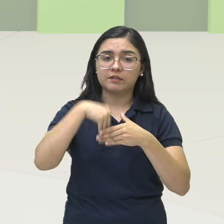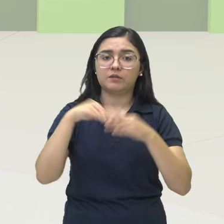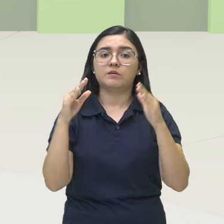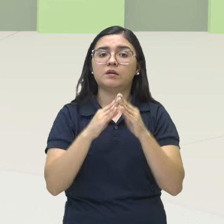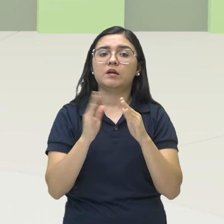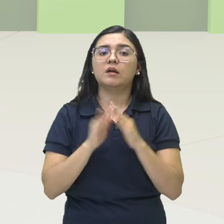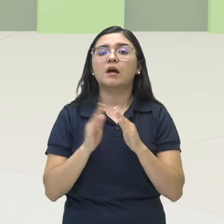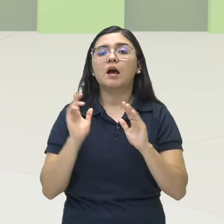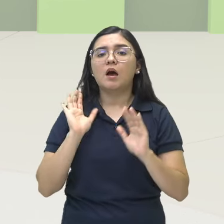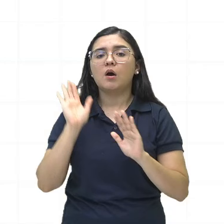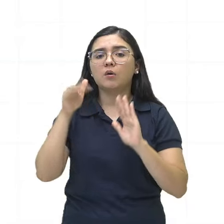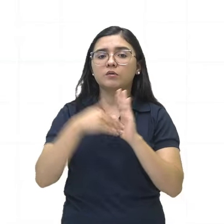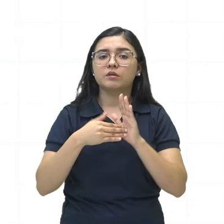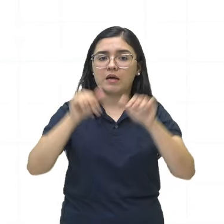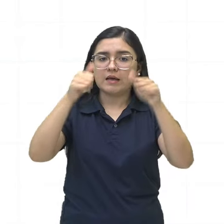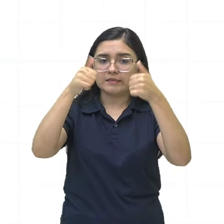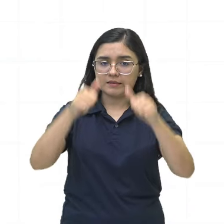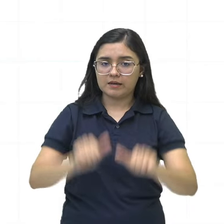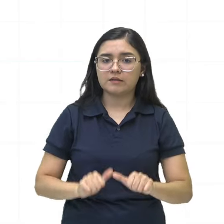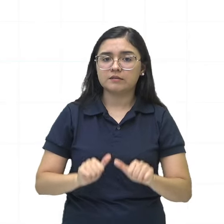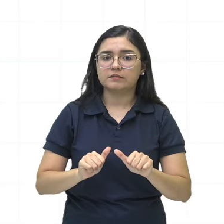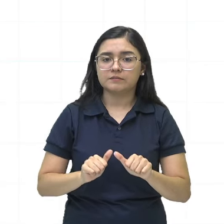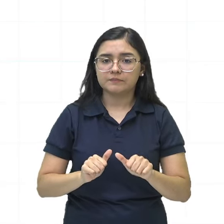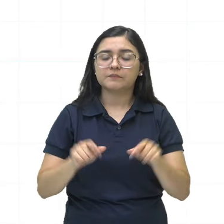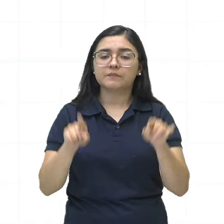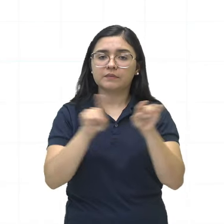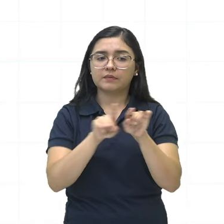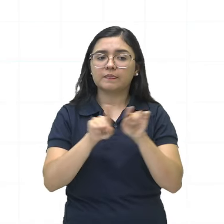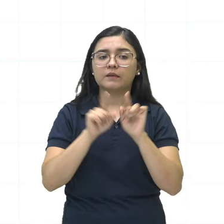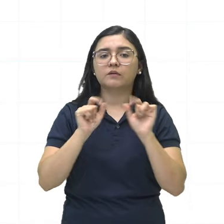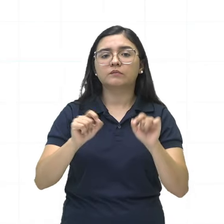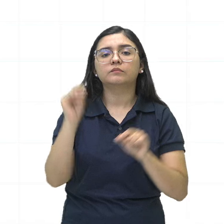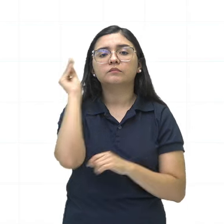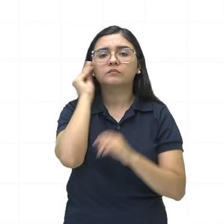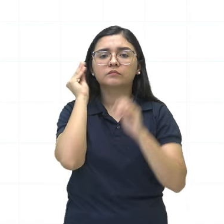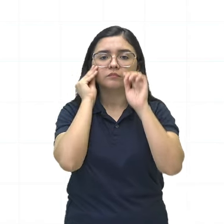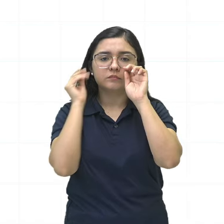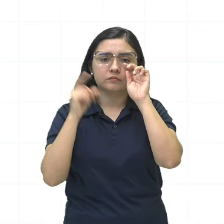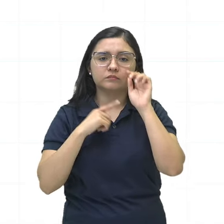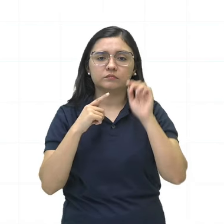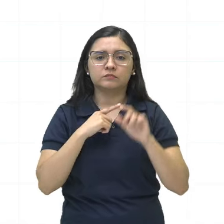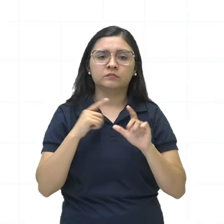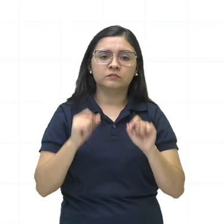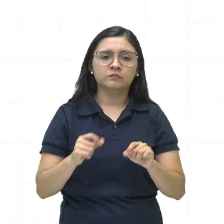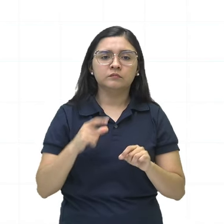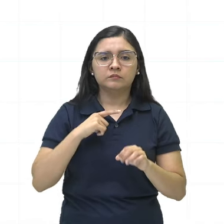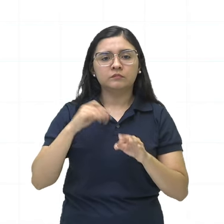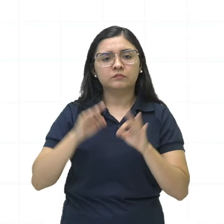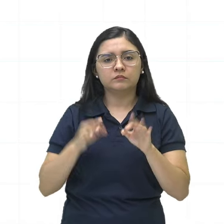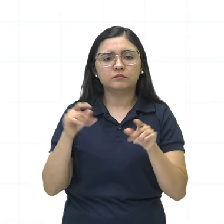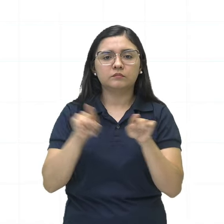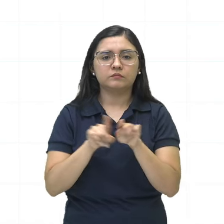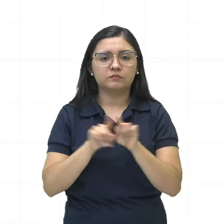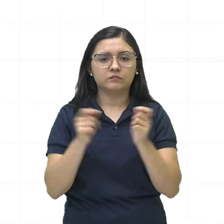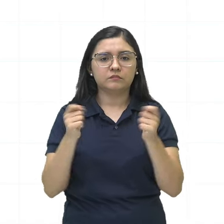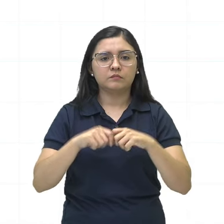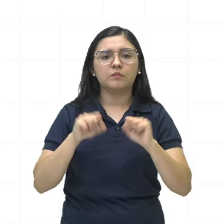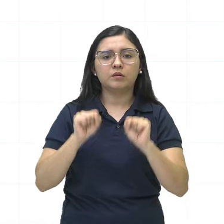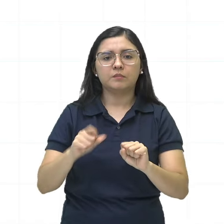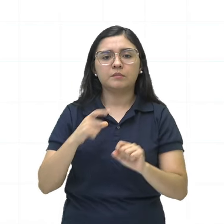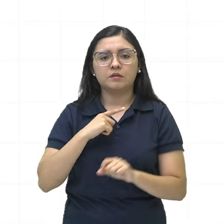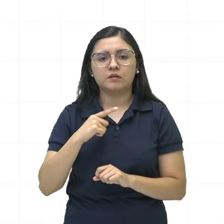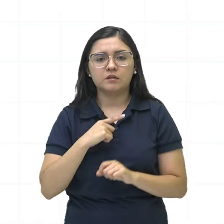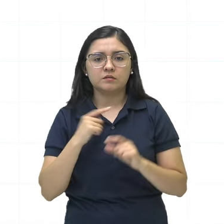última etapa, a análise das hipóteses. E consiste aí, envolve o julgamento das hipóteses,